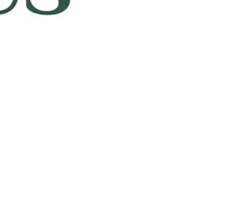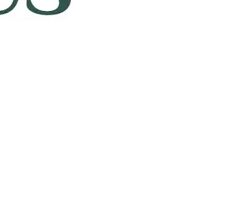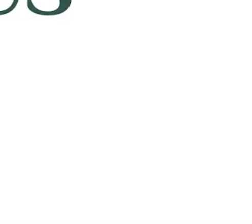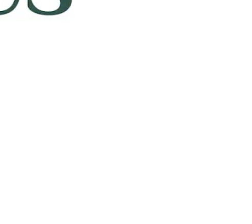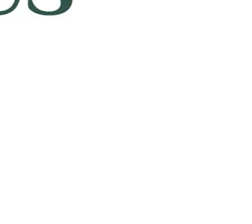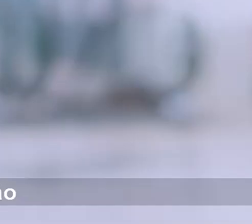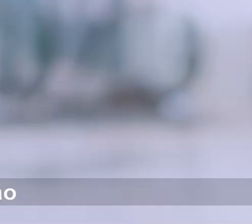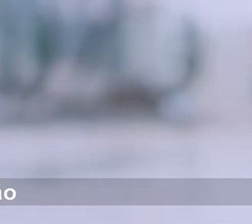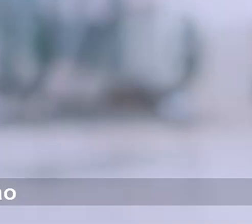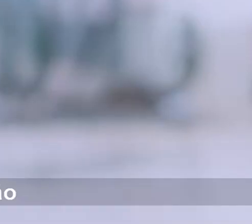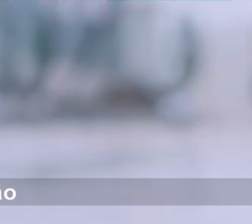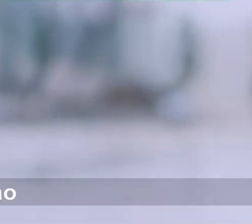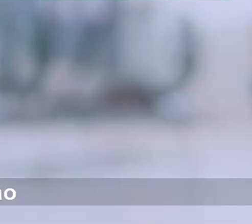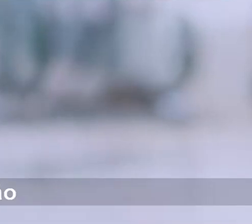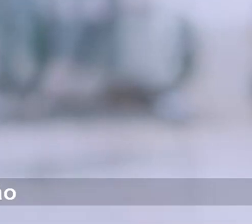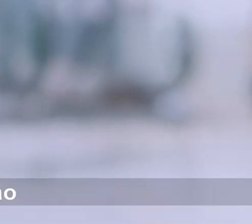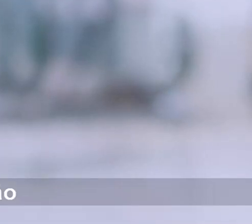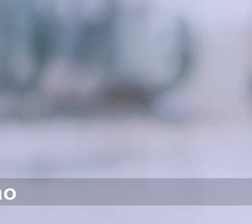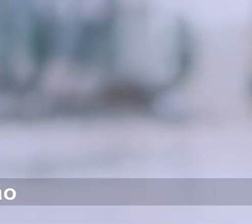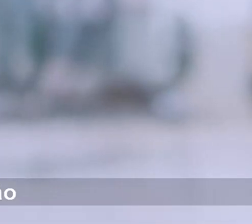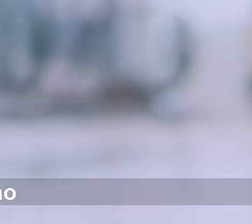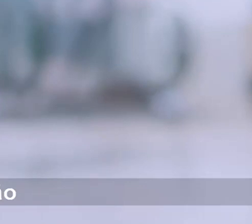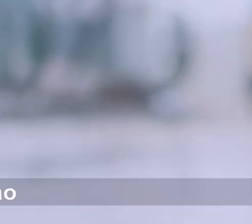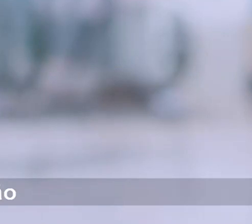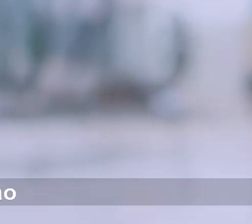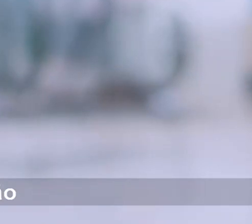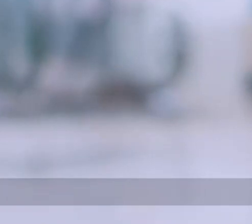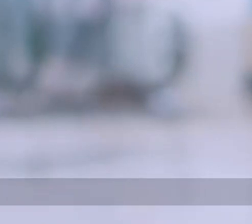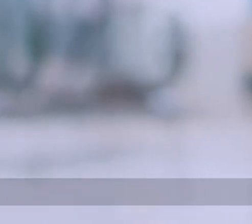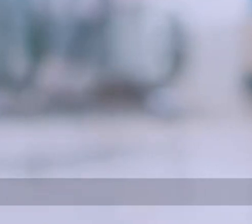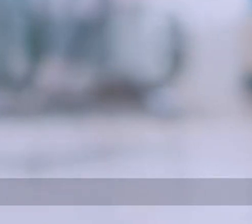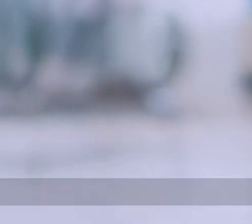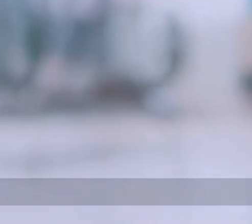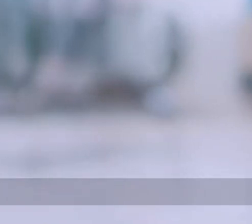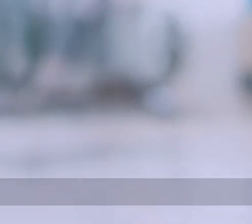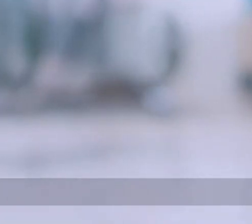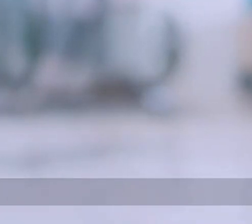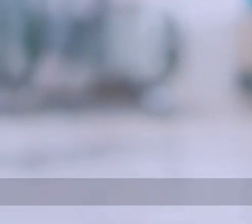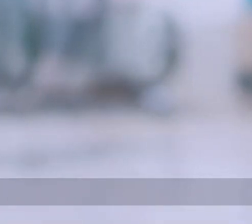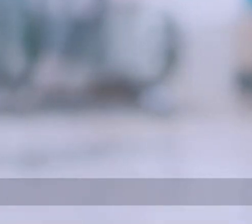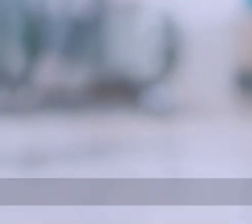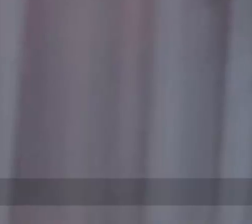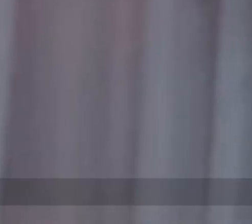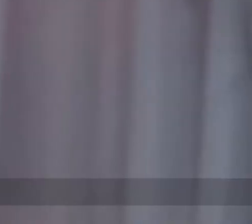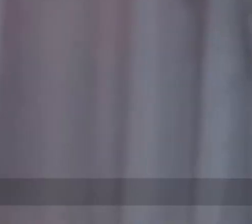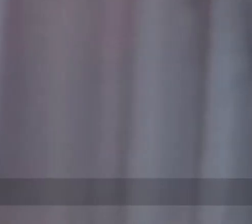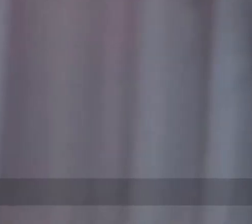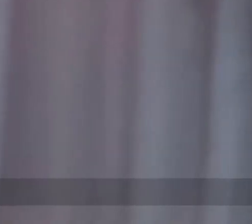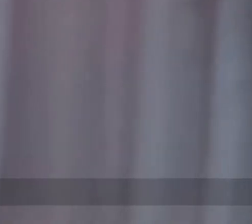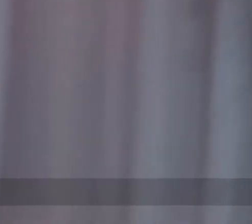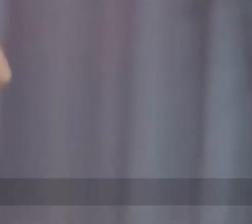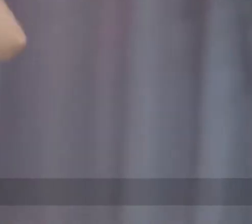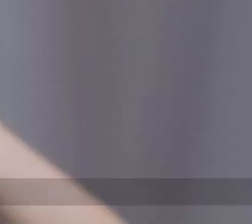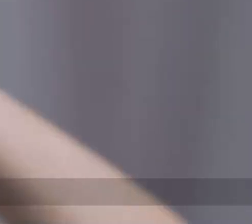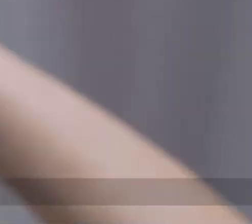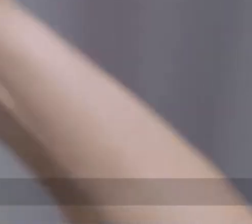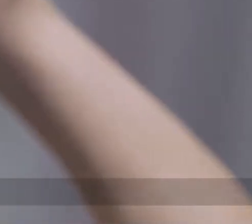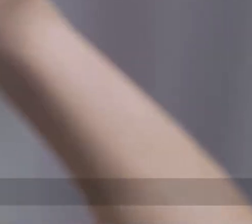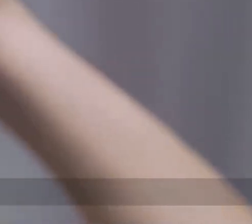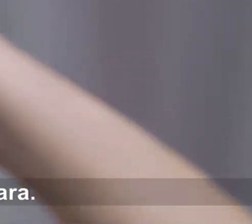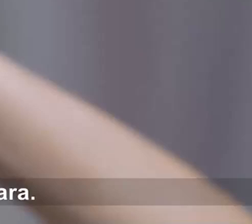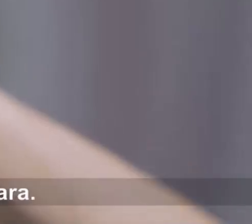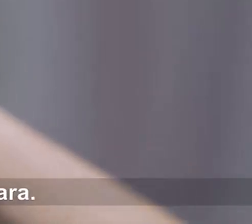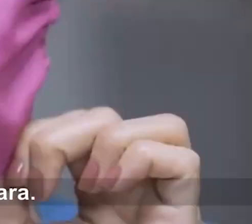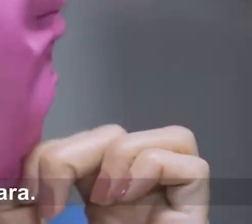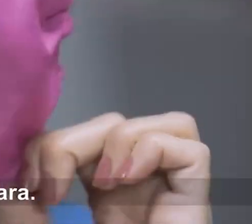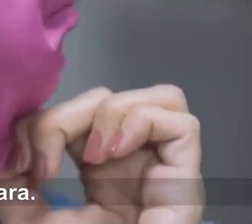Prefeitura de Manaus. Olá! Tem uma importante atualização na luta contra o novo coronavírus. Fiquem em casa. Se